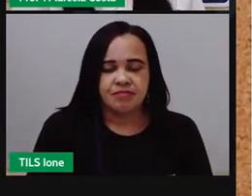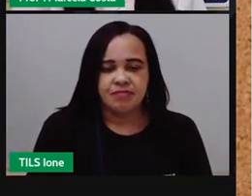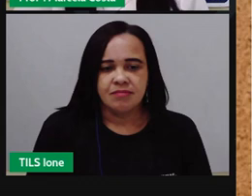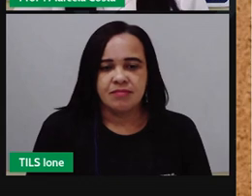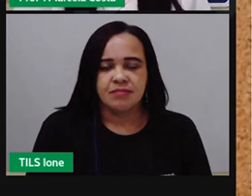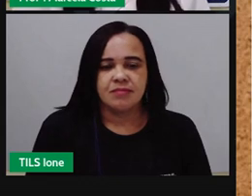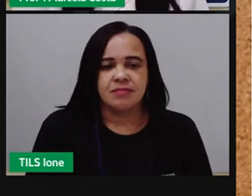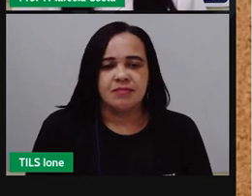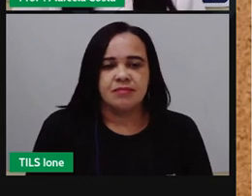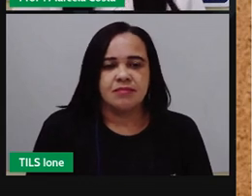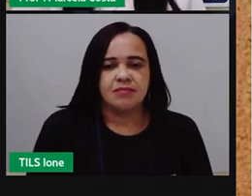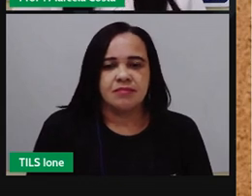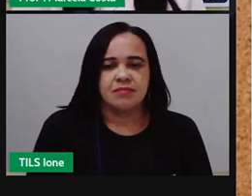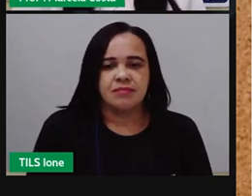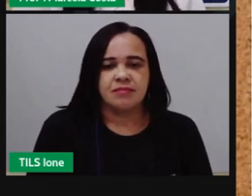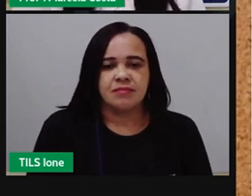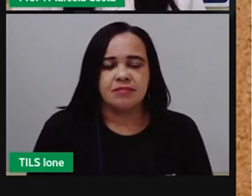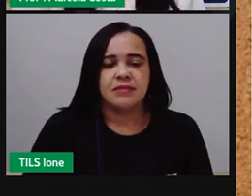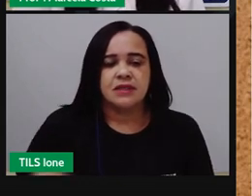é